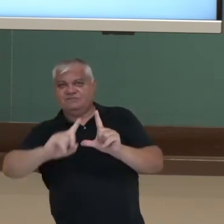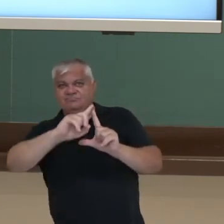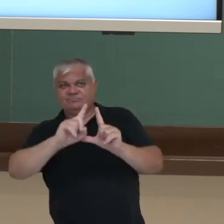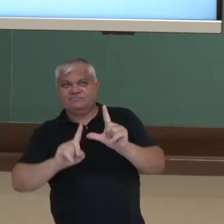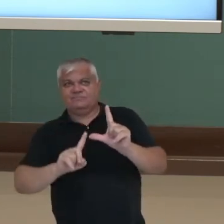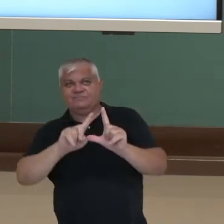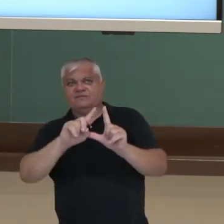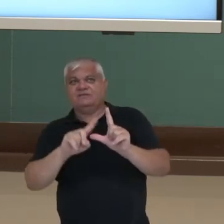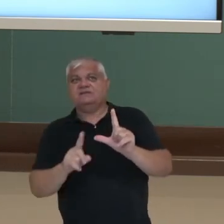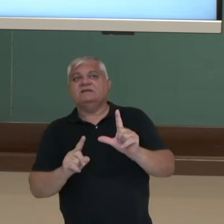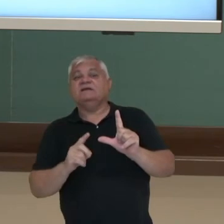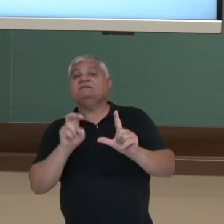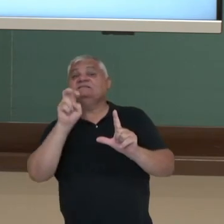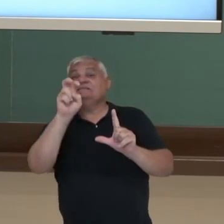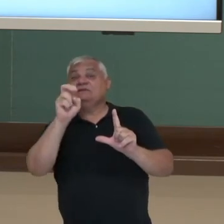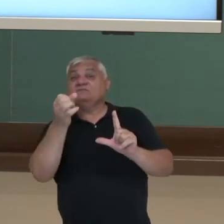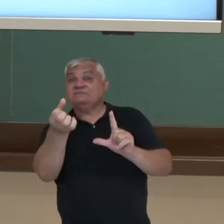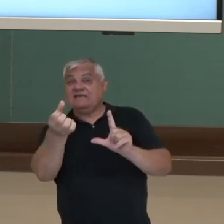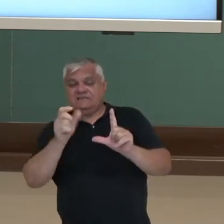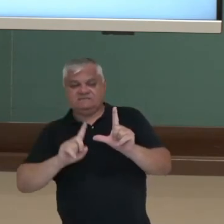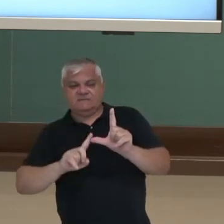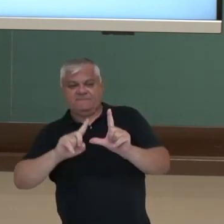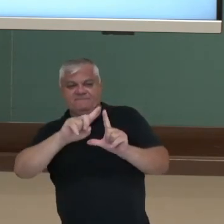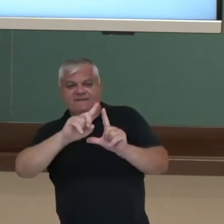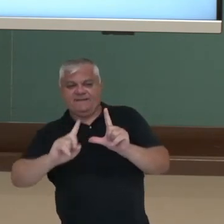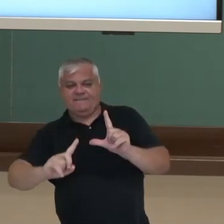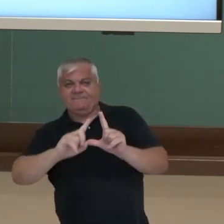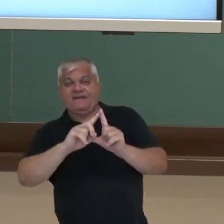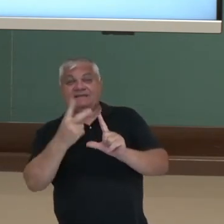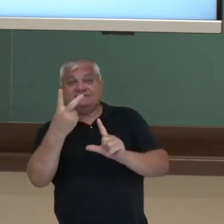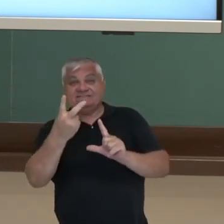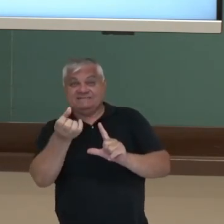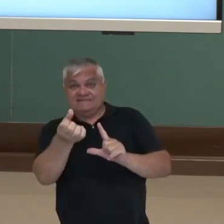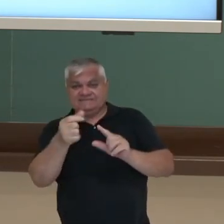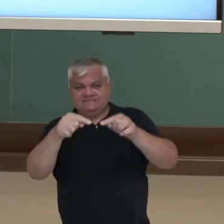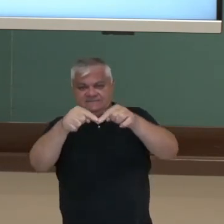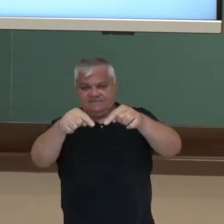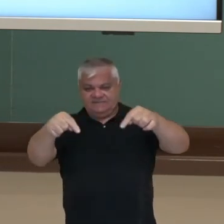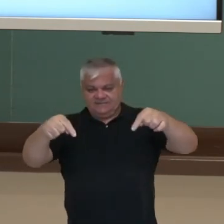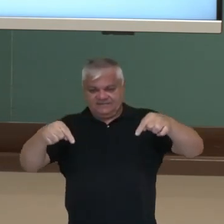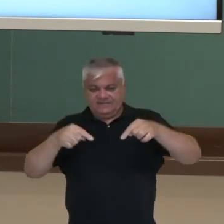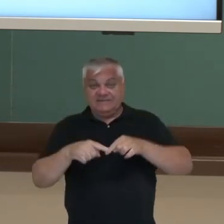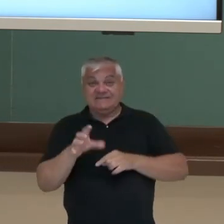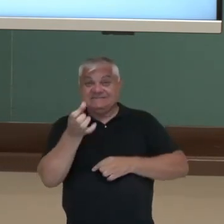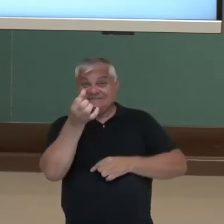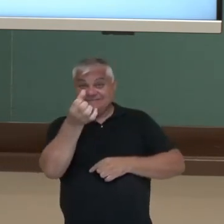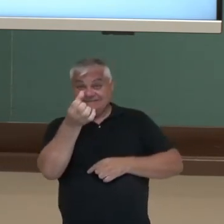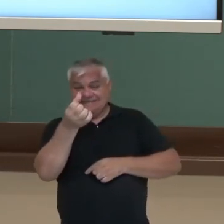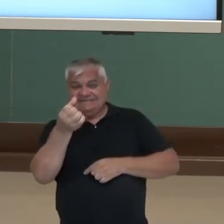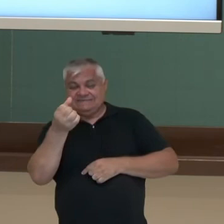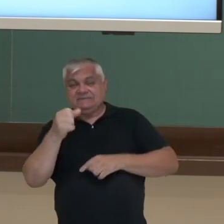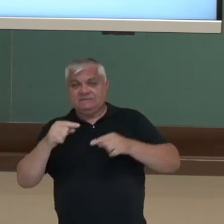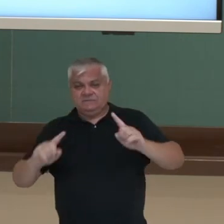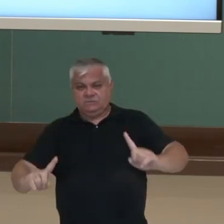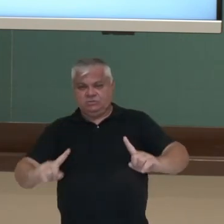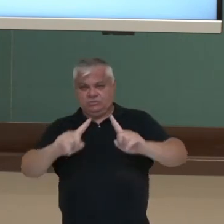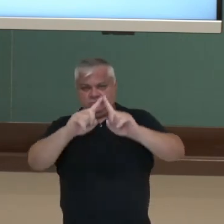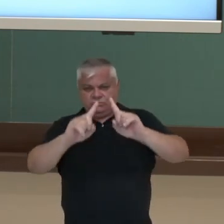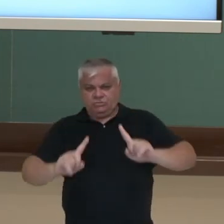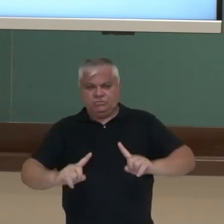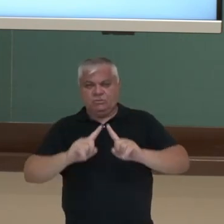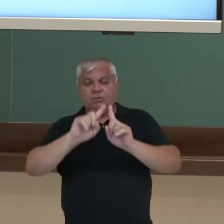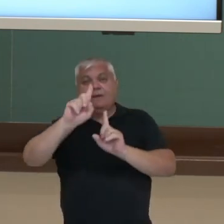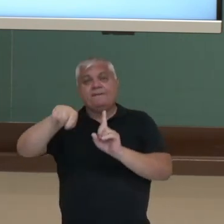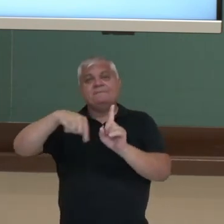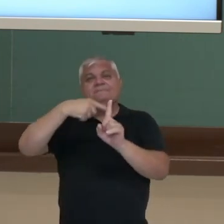2, 3, 4, 5, 6, porque a base é um hexágono. 6 triângulos, a área de 6 triângulos, mais